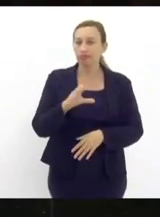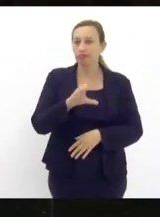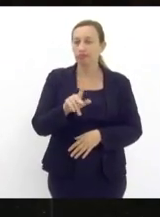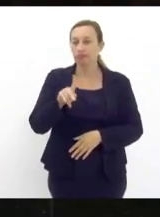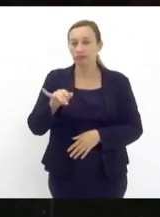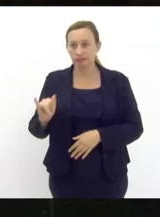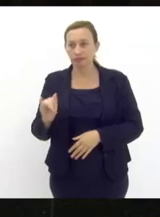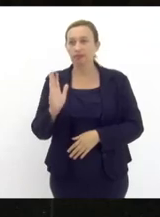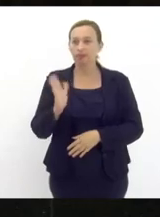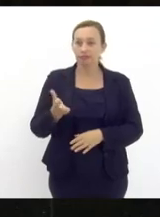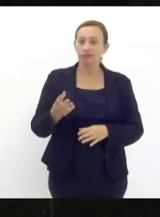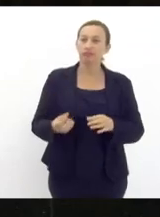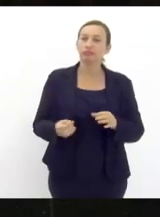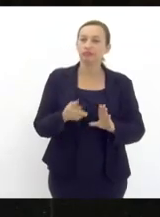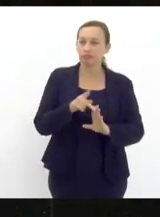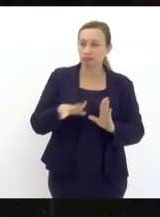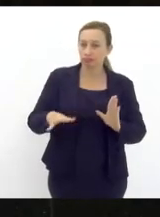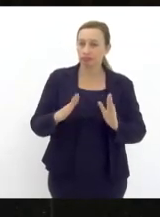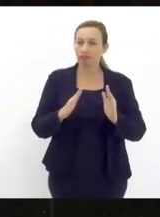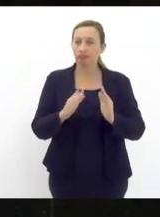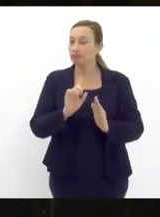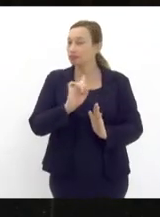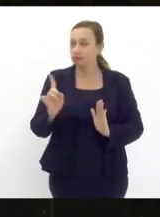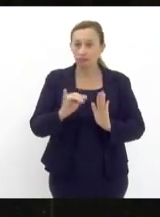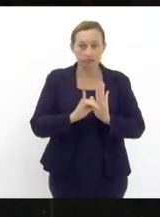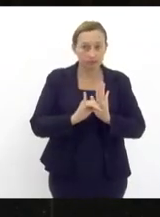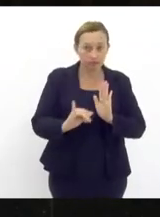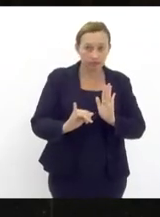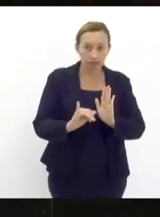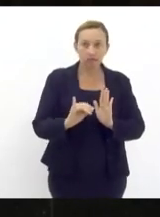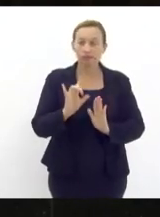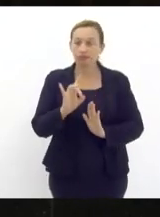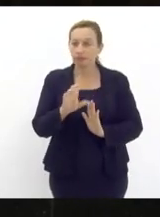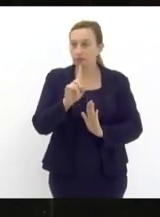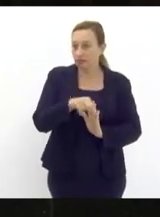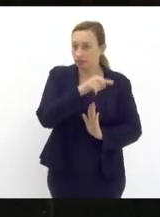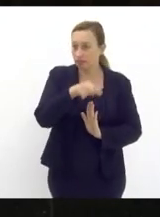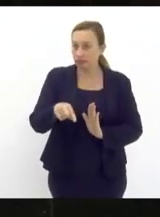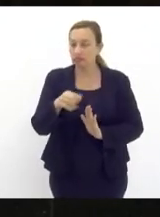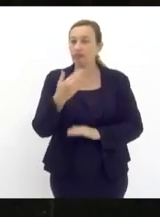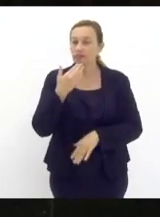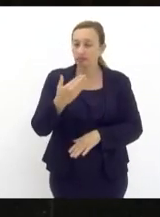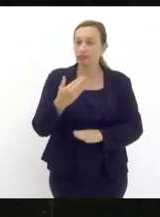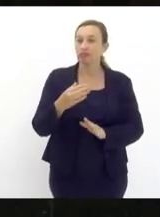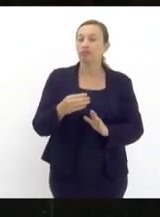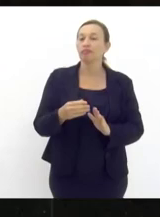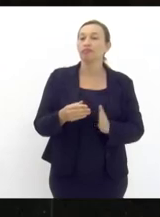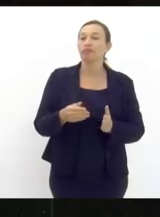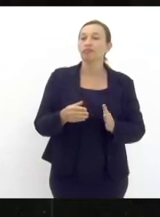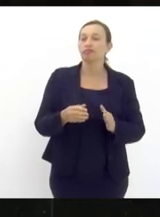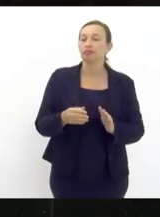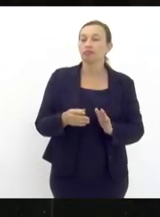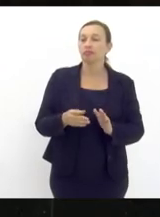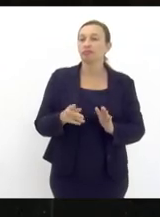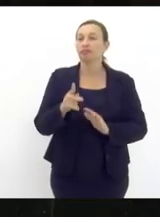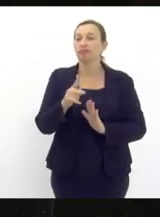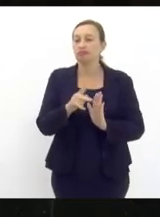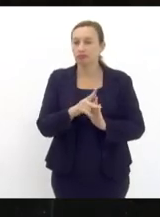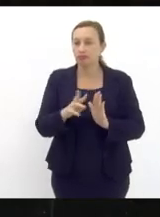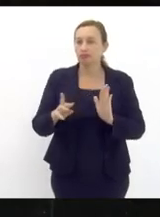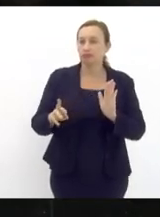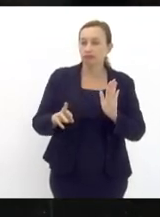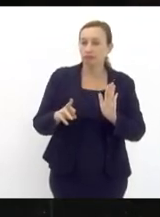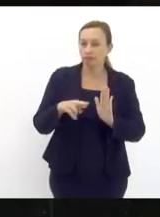já protocolado na casa e não são publicados são apenas sonegados eu publiquei um requerimento um projeto de resolução